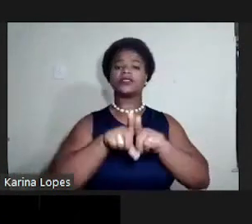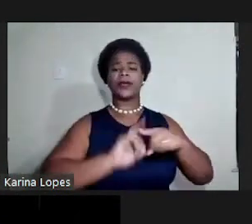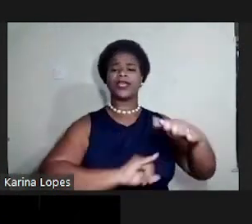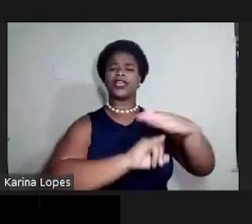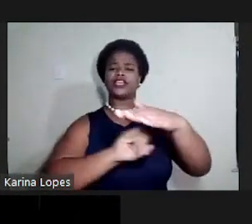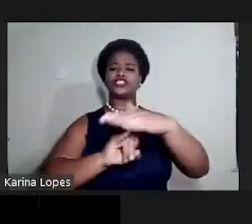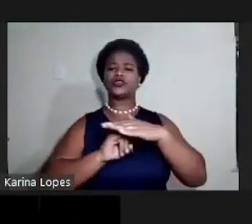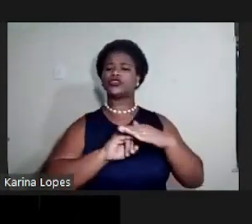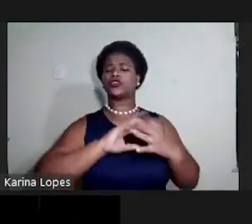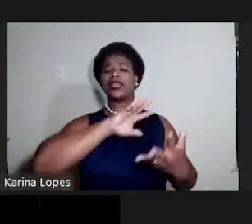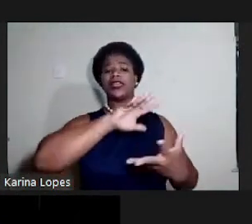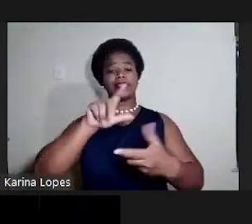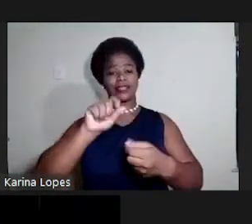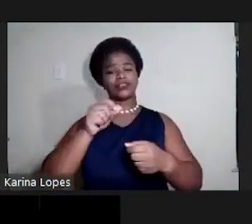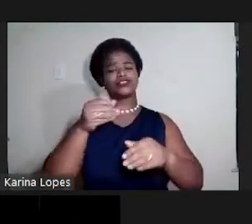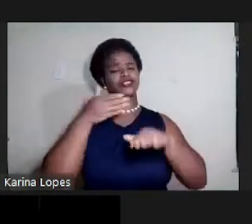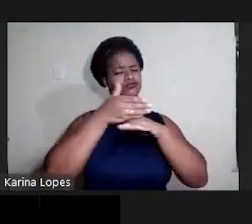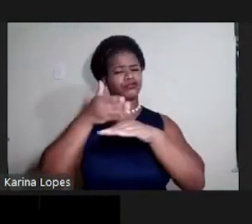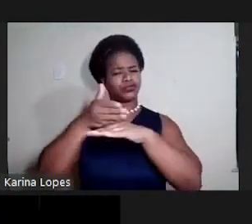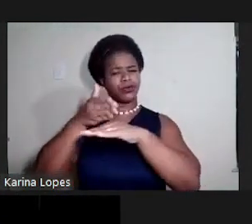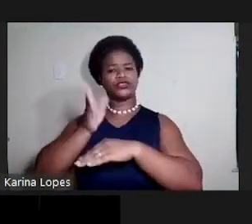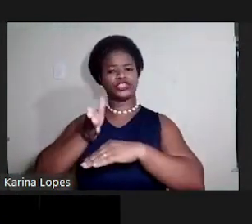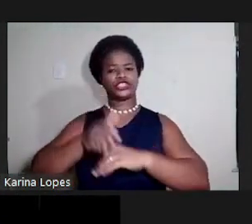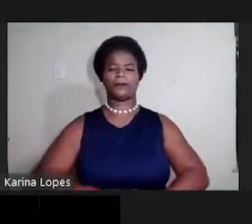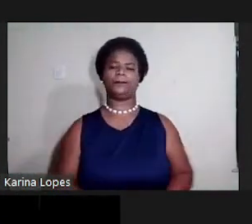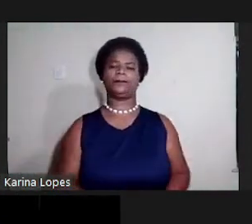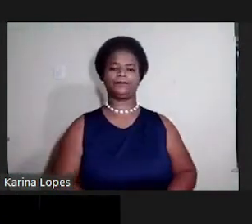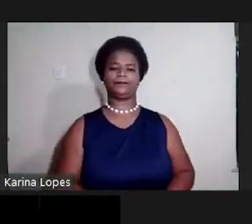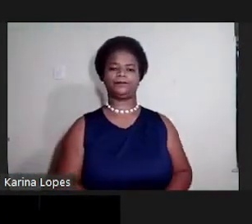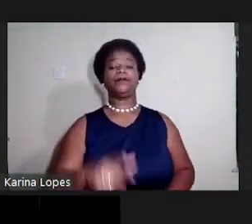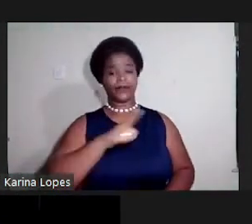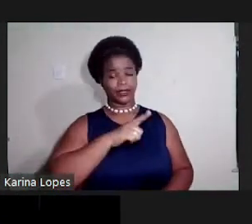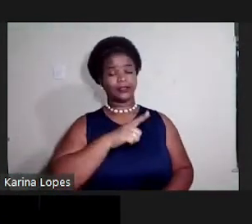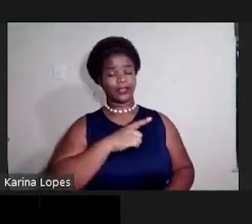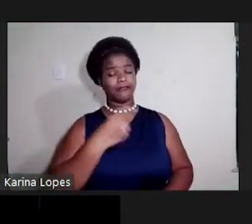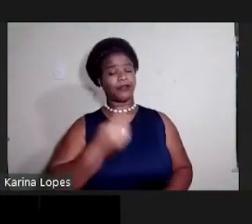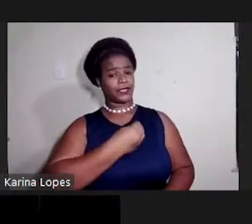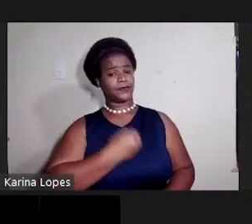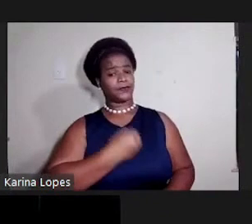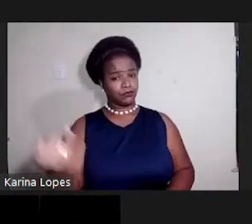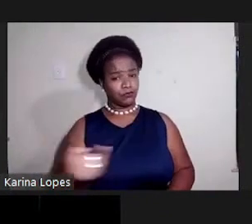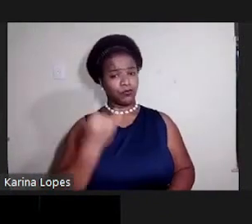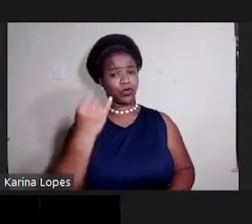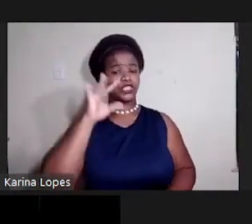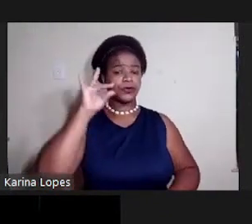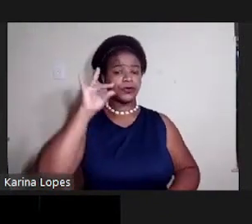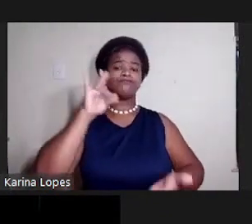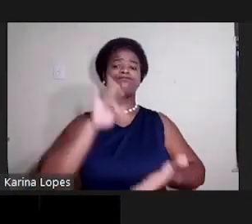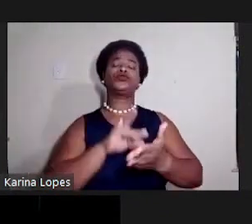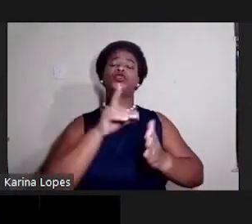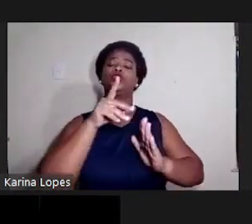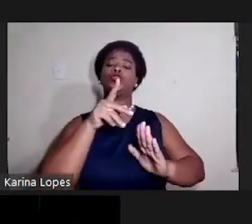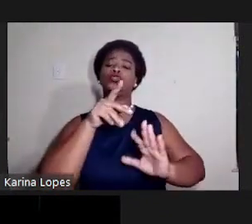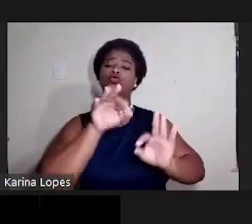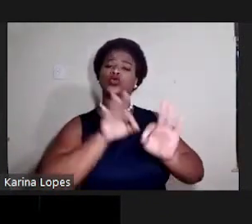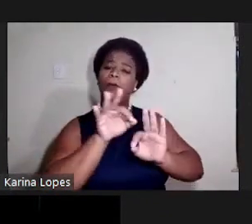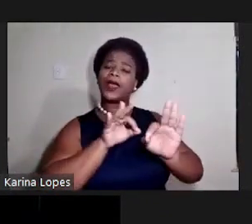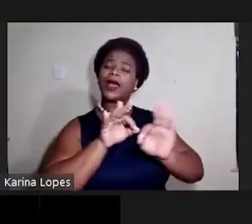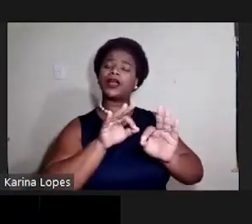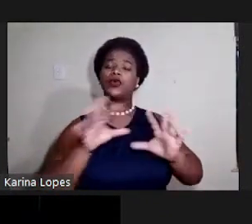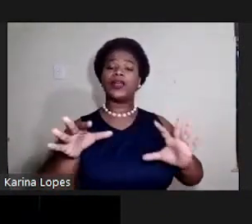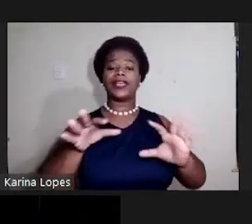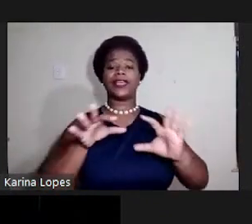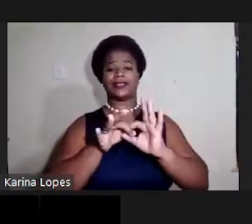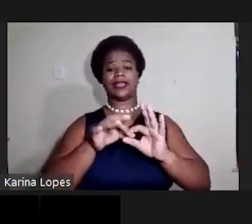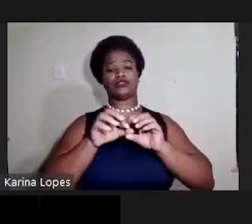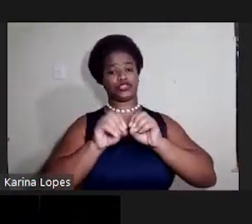passou. Teve notória participação na efetivação do Plano Integrado de Educação e Saúde, contribuindo para a